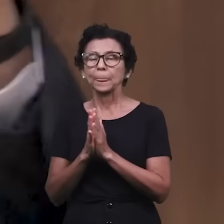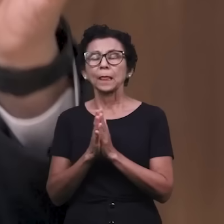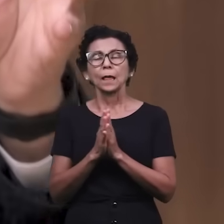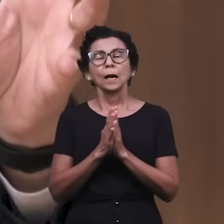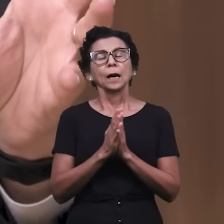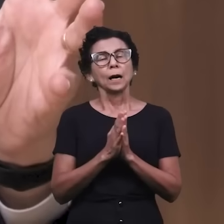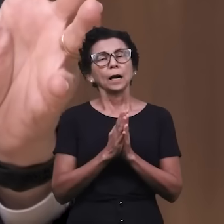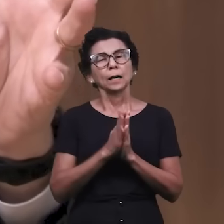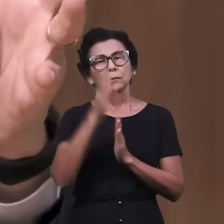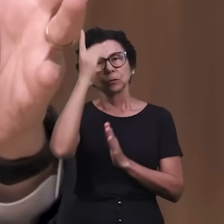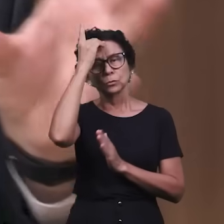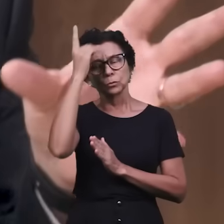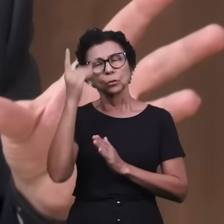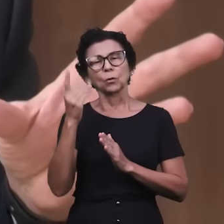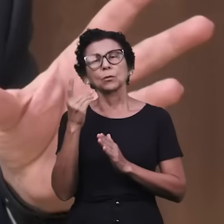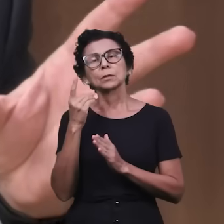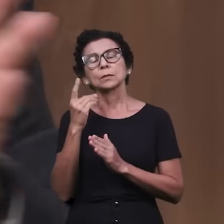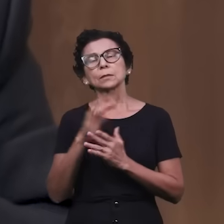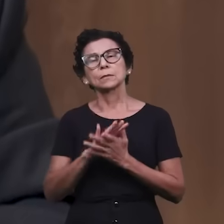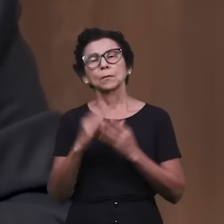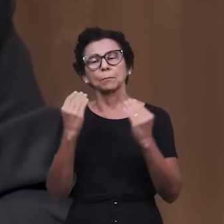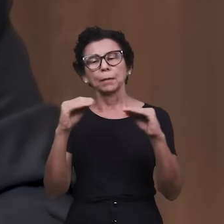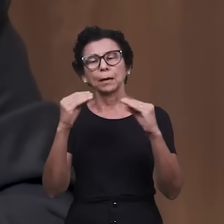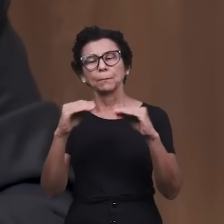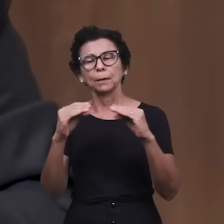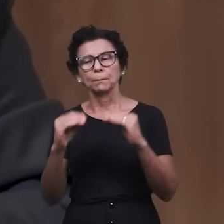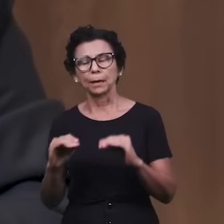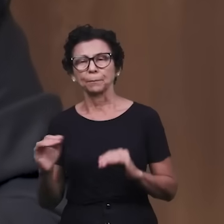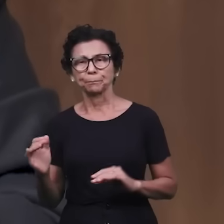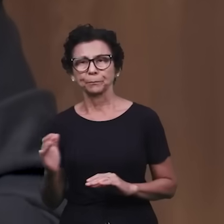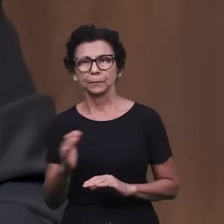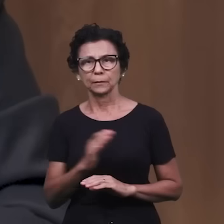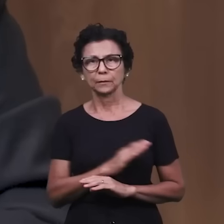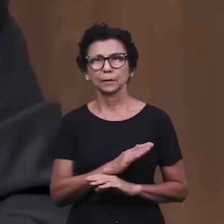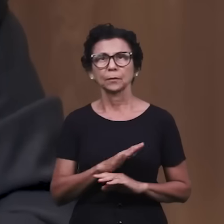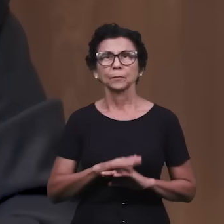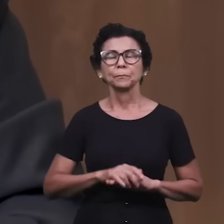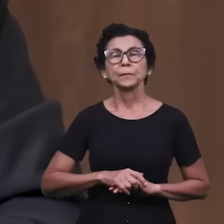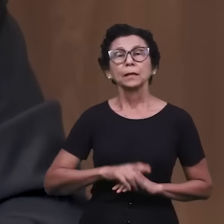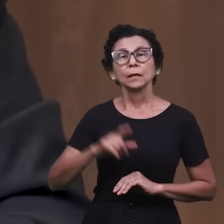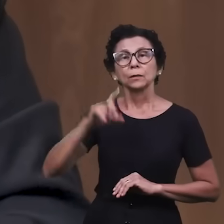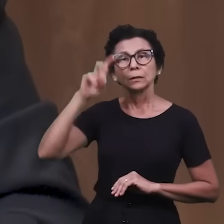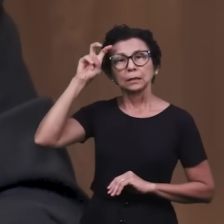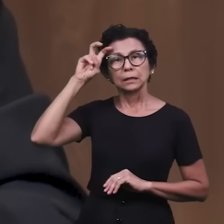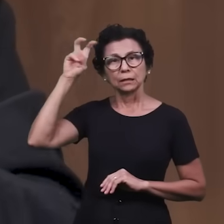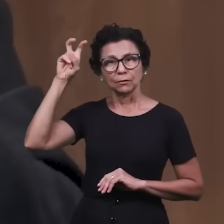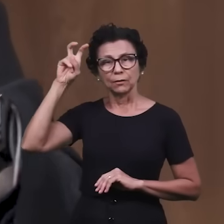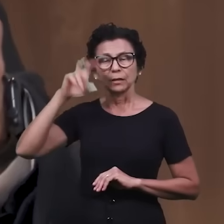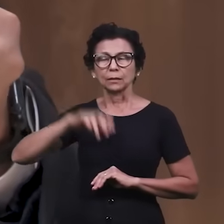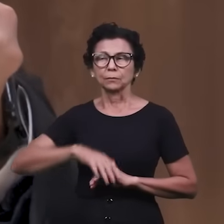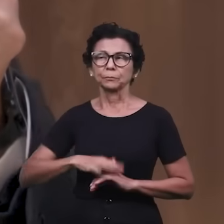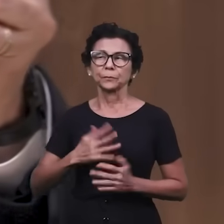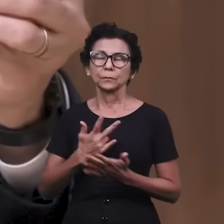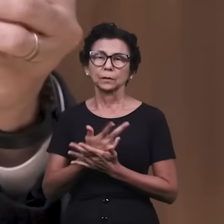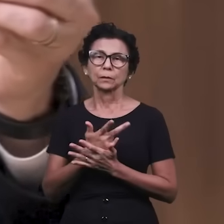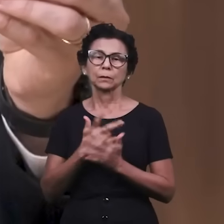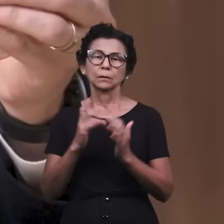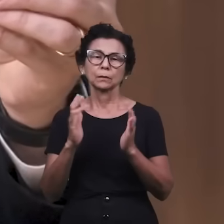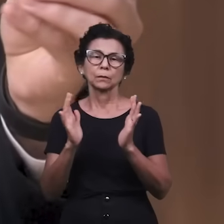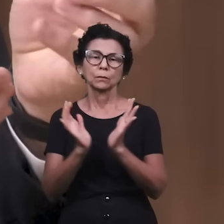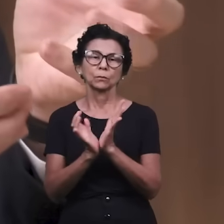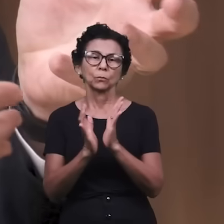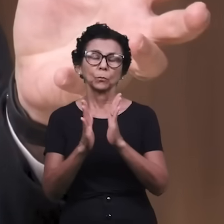no dia da reunião do grupo de intercessão, que no nosso caso é sempre toda quinta, a gente já tem